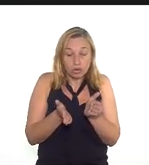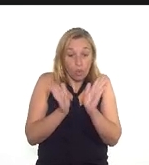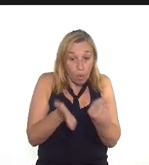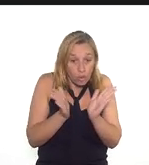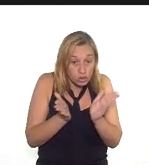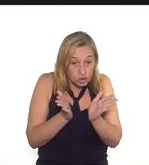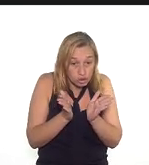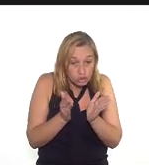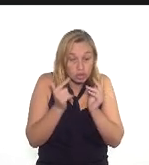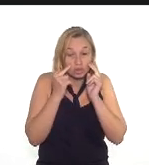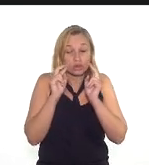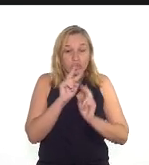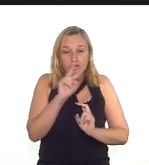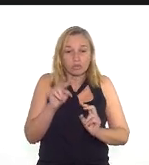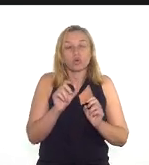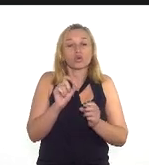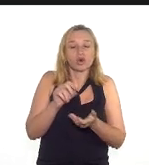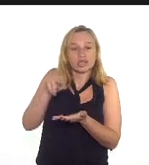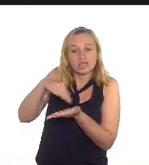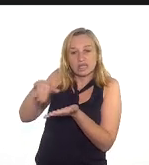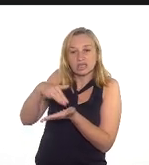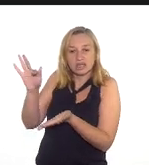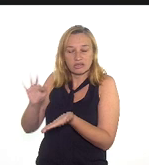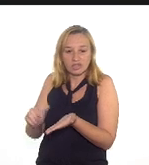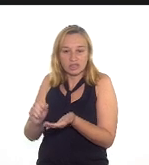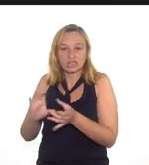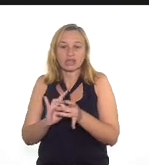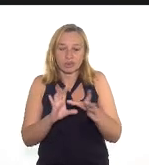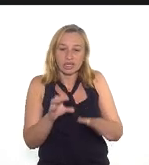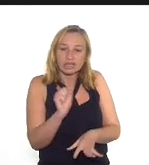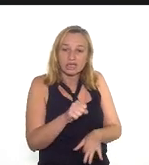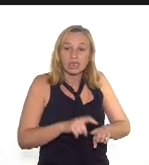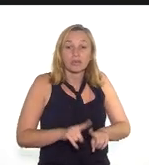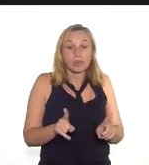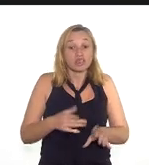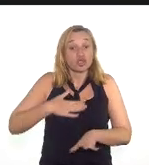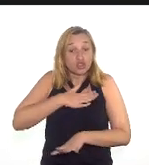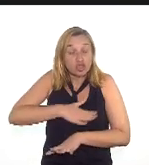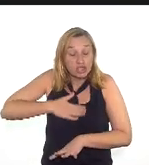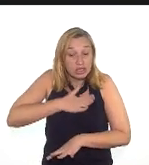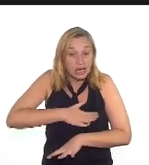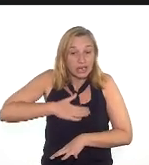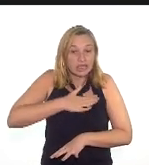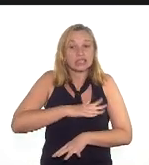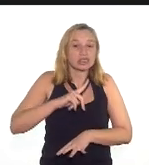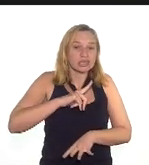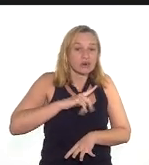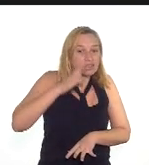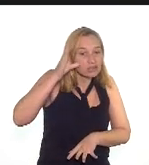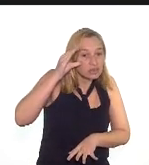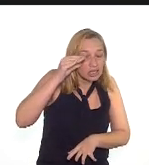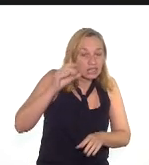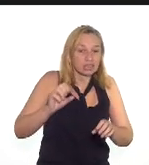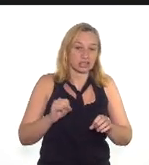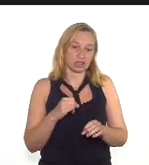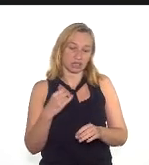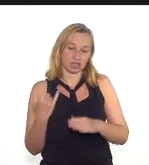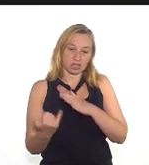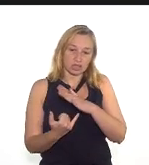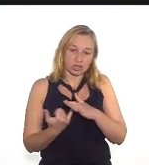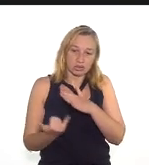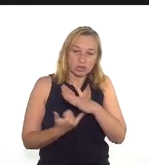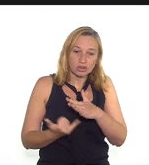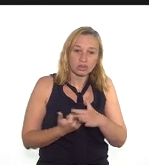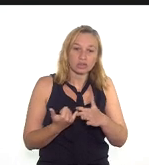hoje nós visualizamos que a Secretaria de Fazenda tem autonomia, porém nós gostaríamos, se existe um interesse institucional